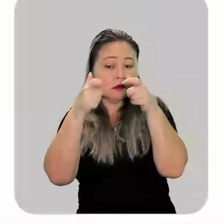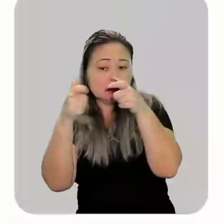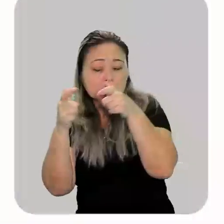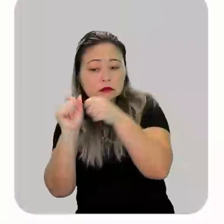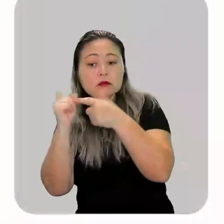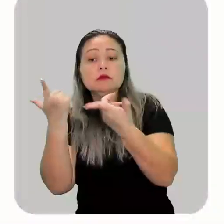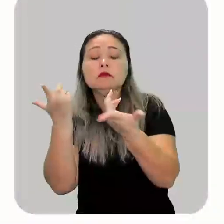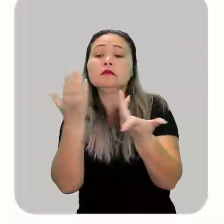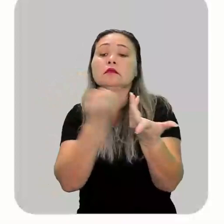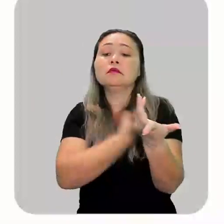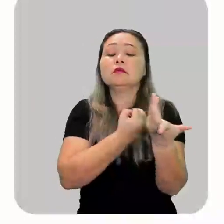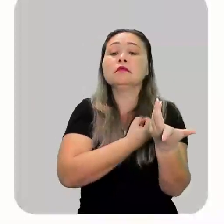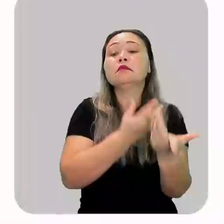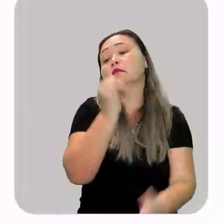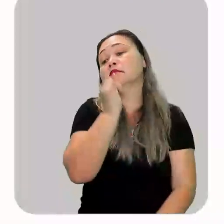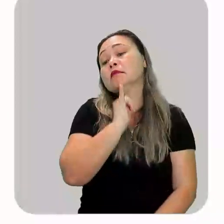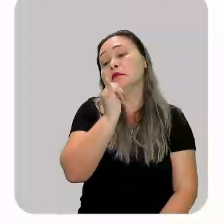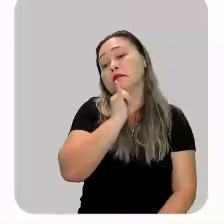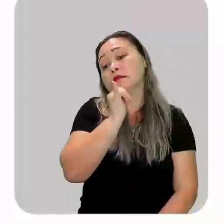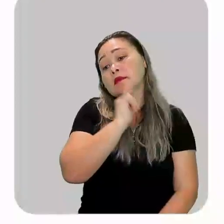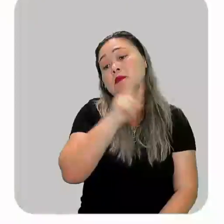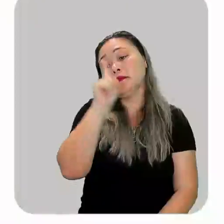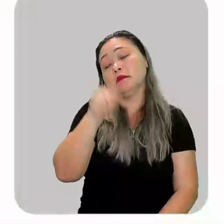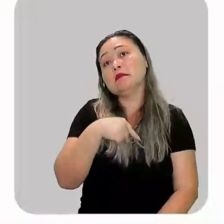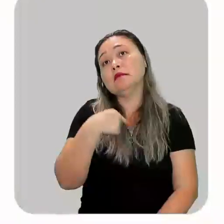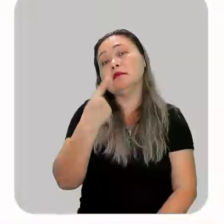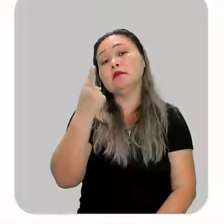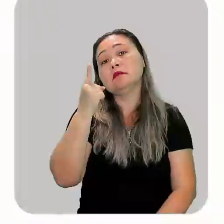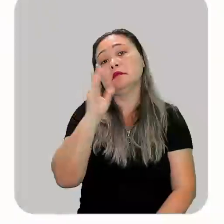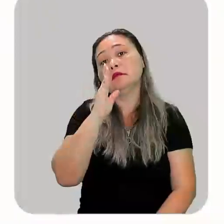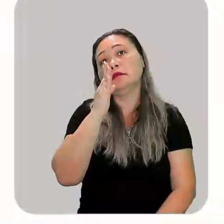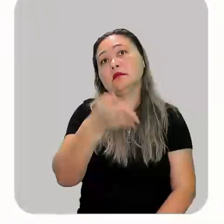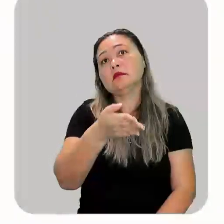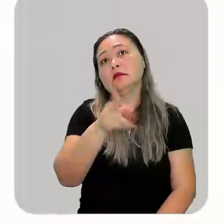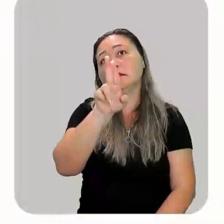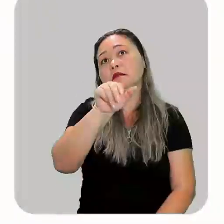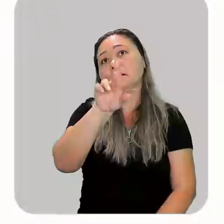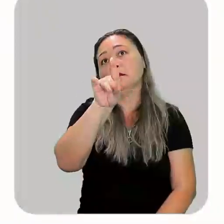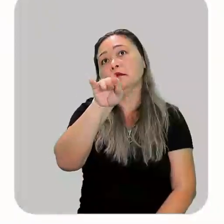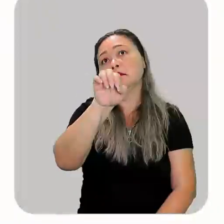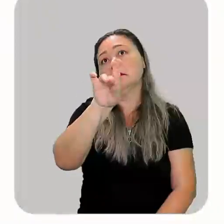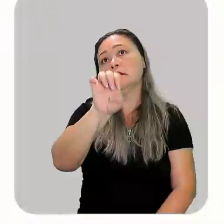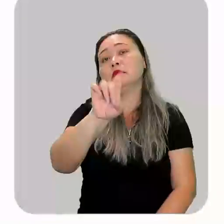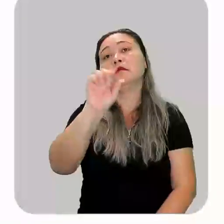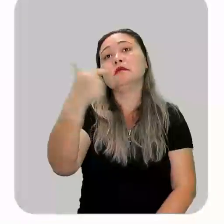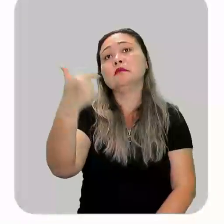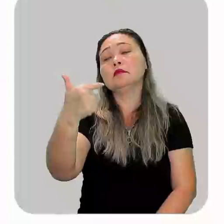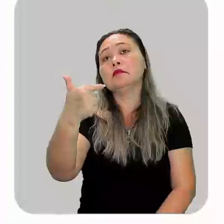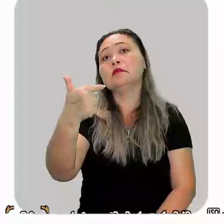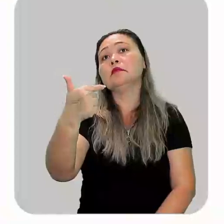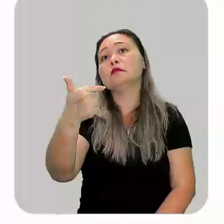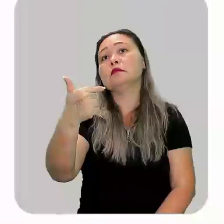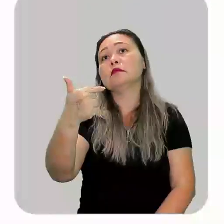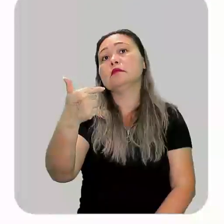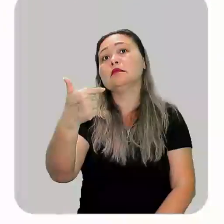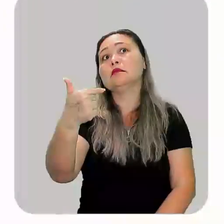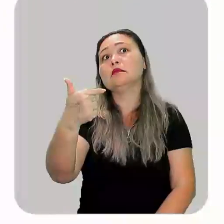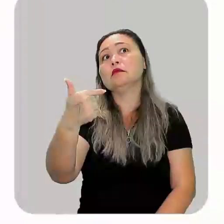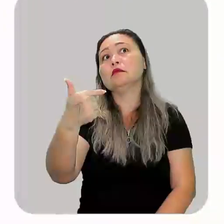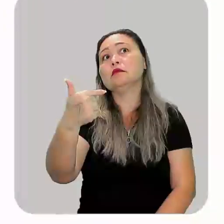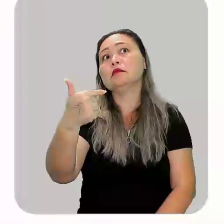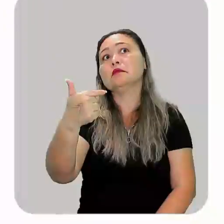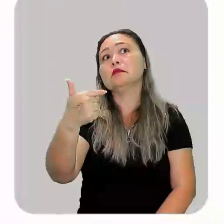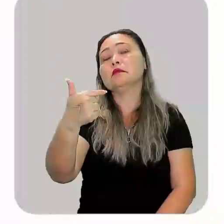dos algarismos, né? Por exemplo, o primeiro algarismo aqui é o algarismo das unidades. O segundo, unidade, a gente não tá,